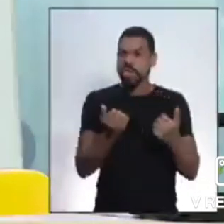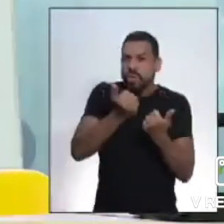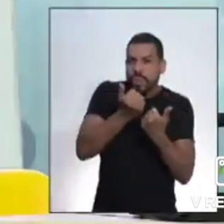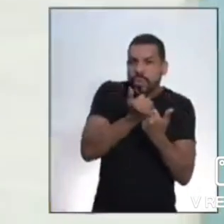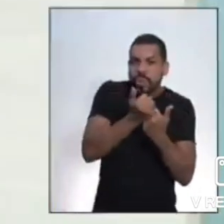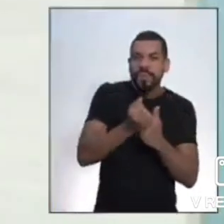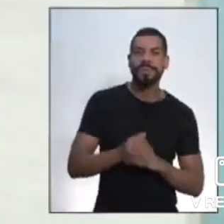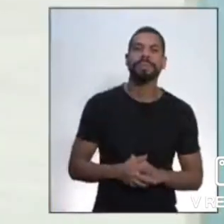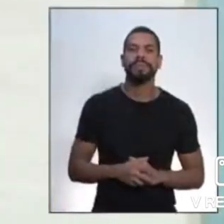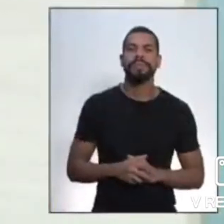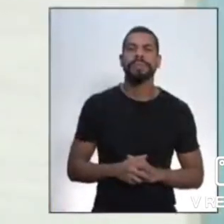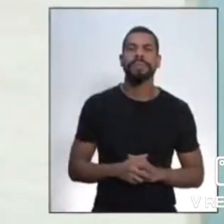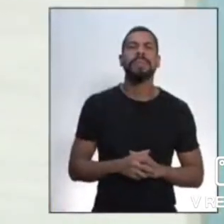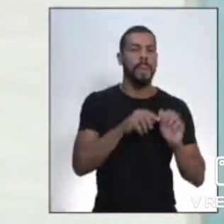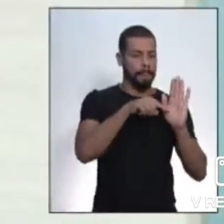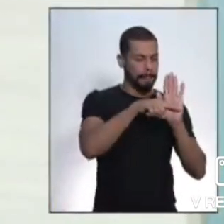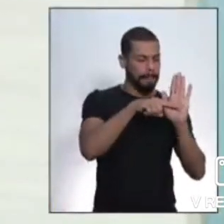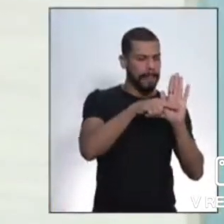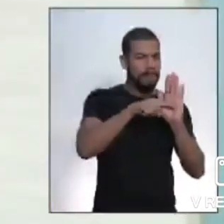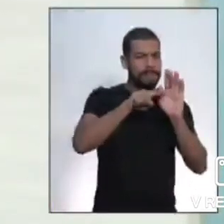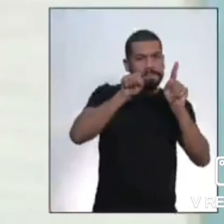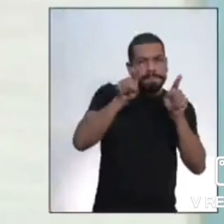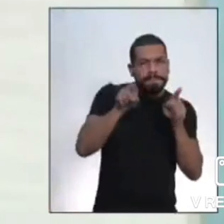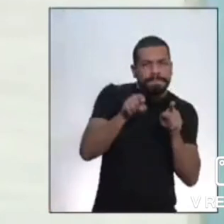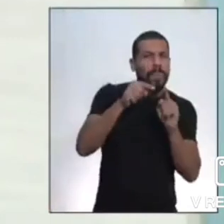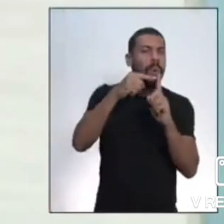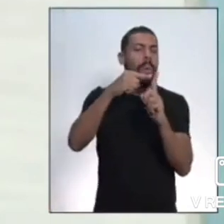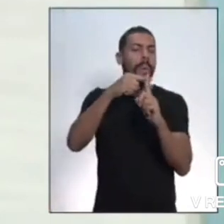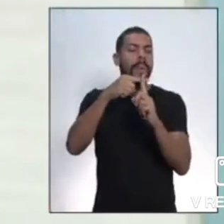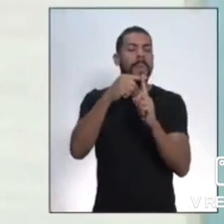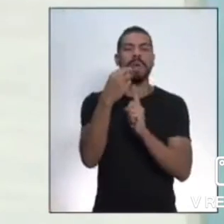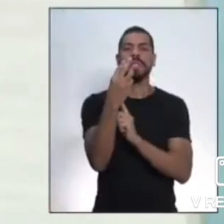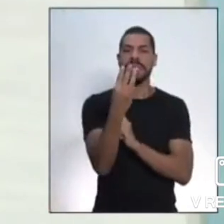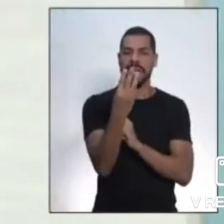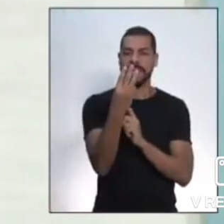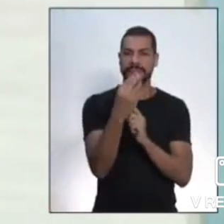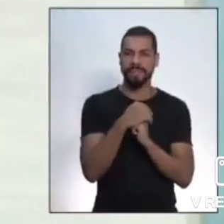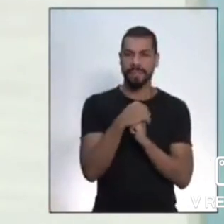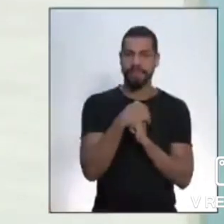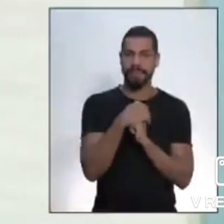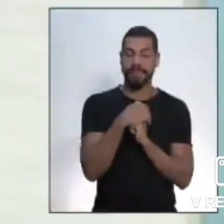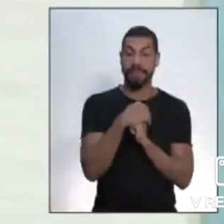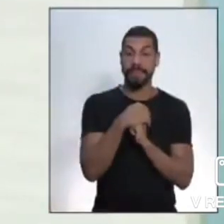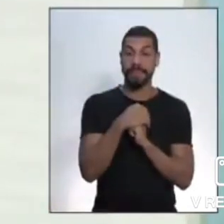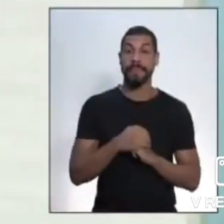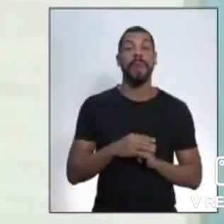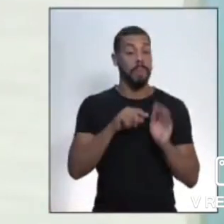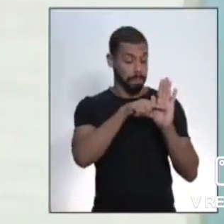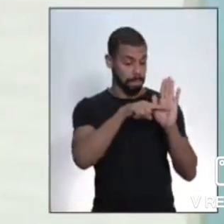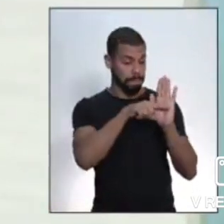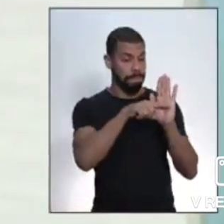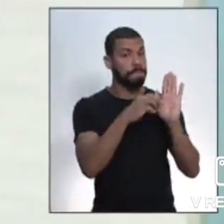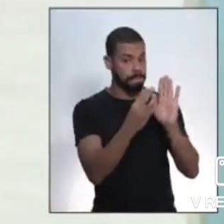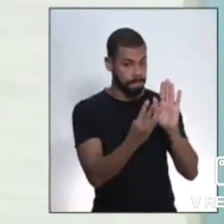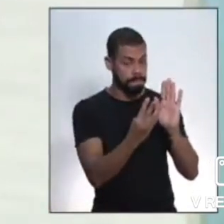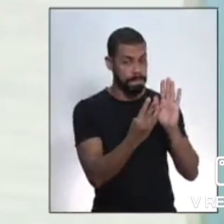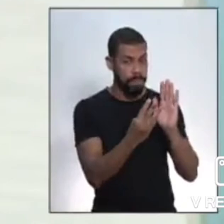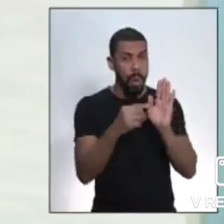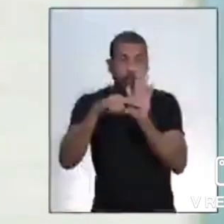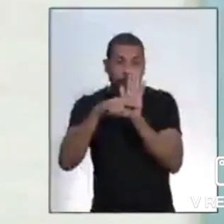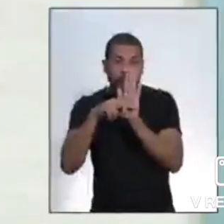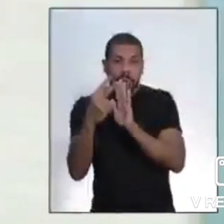positivo. Menos com mais aqui, ó. Dá menos 3. Com menos 2